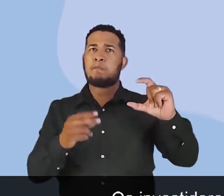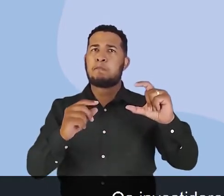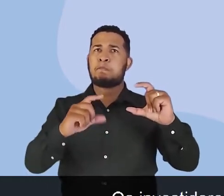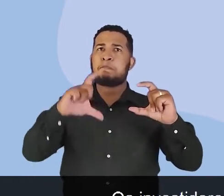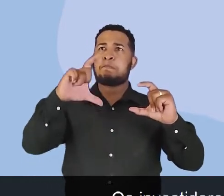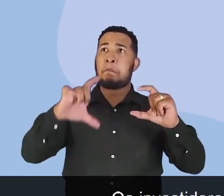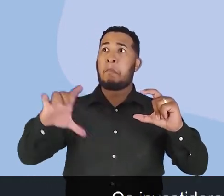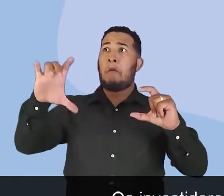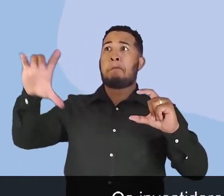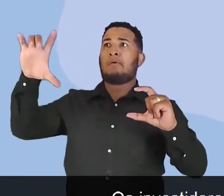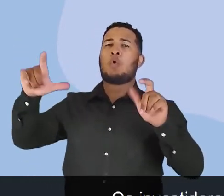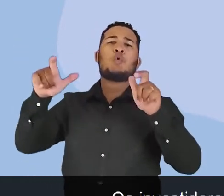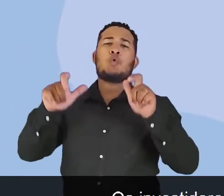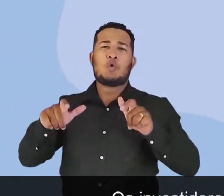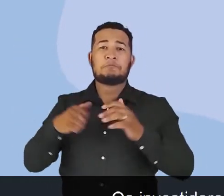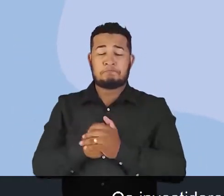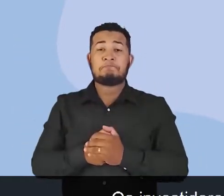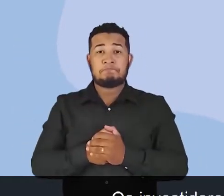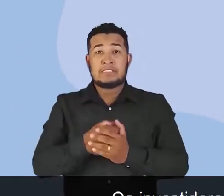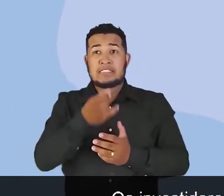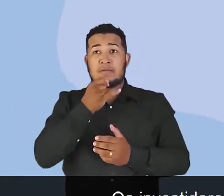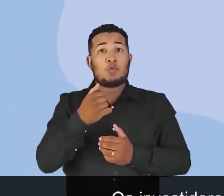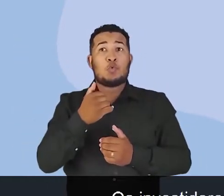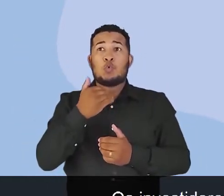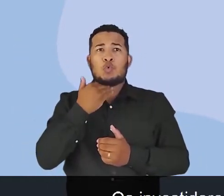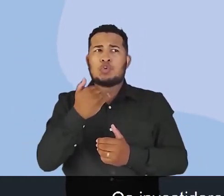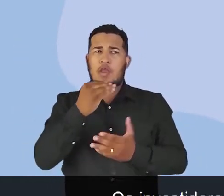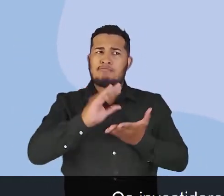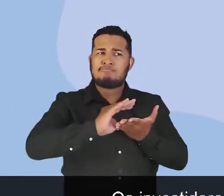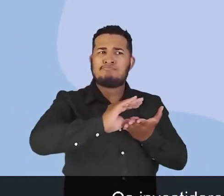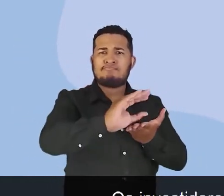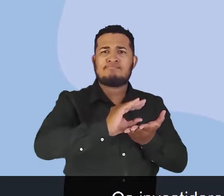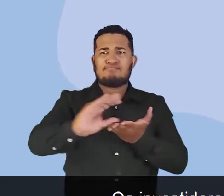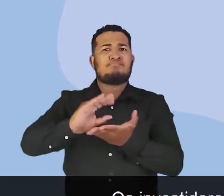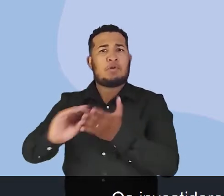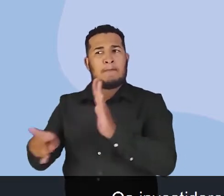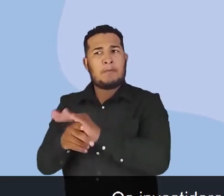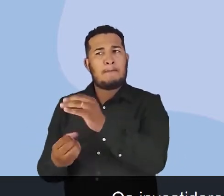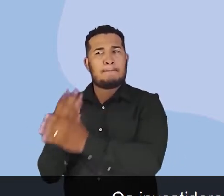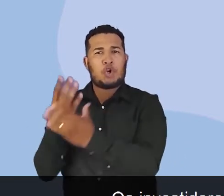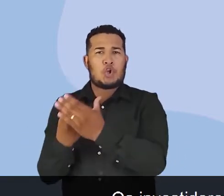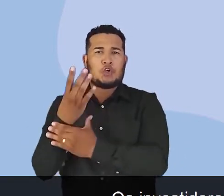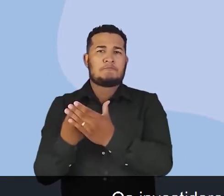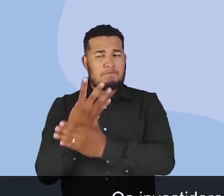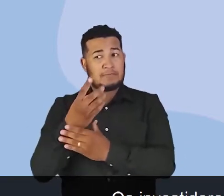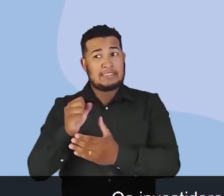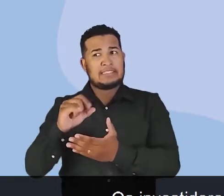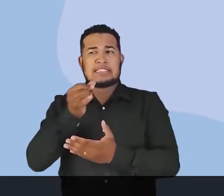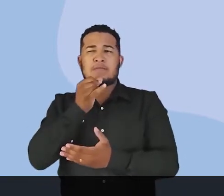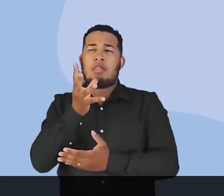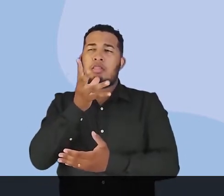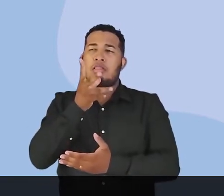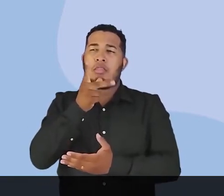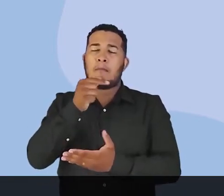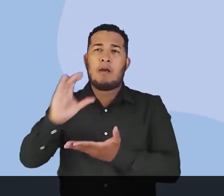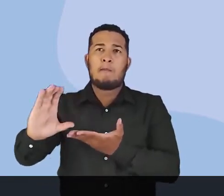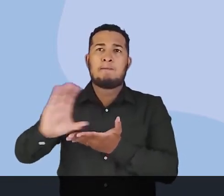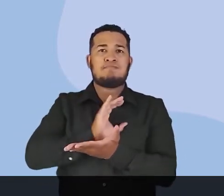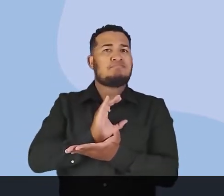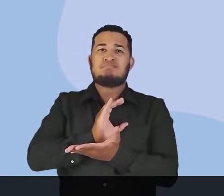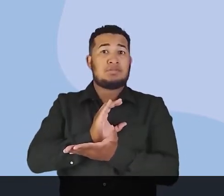Bom, os administradores desse capital não se interessam em investimentos em produção, cujo retorno